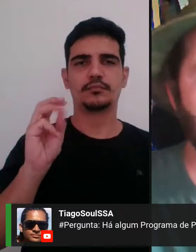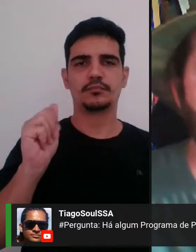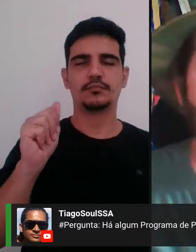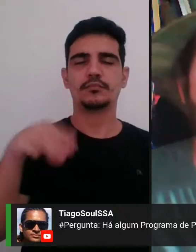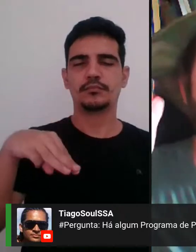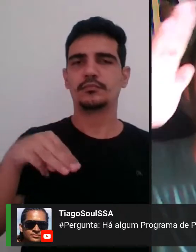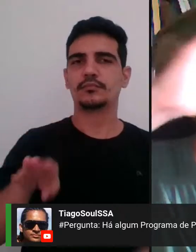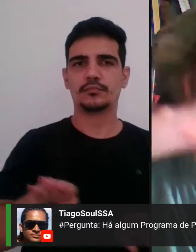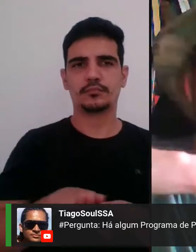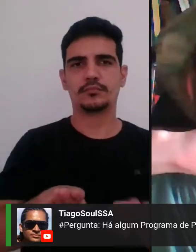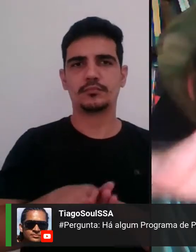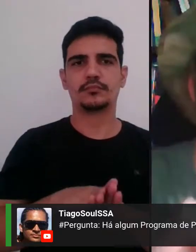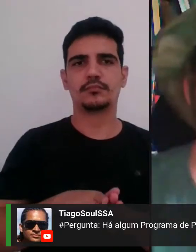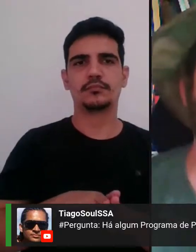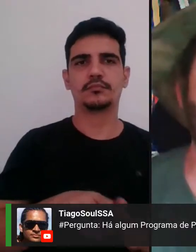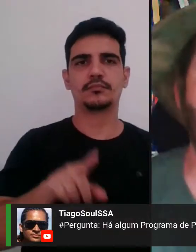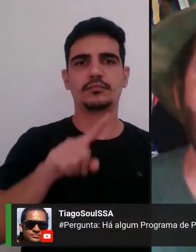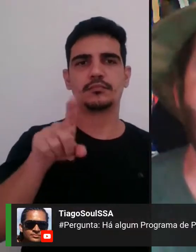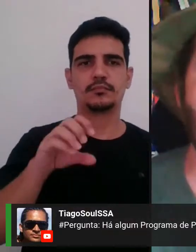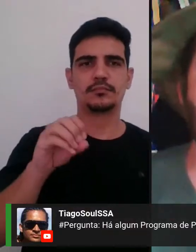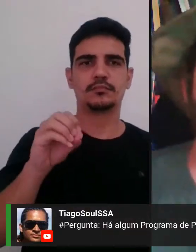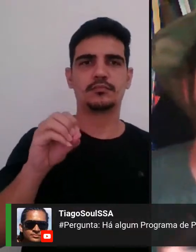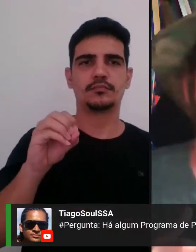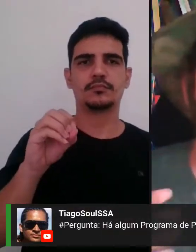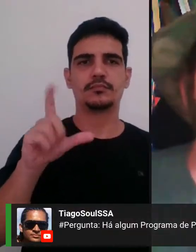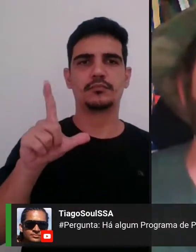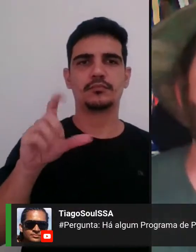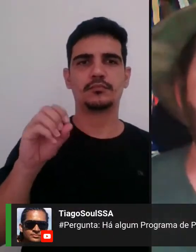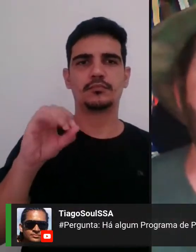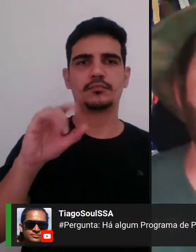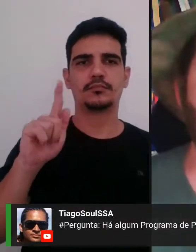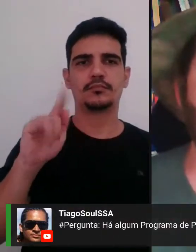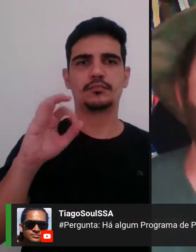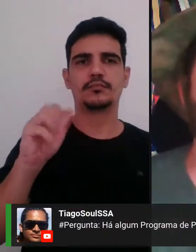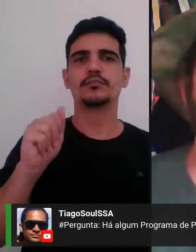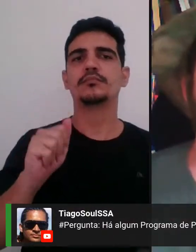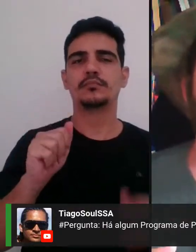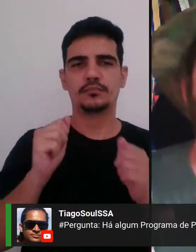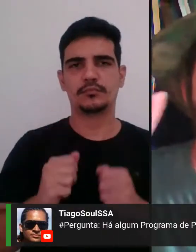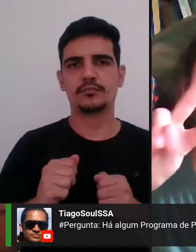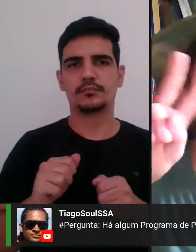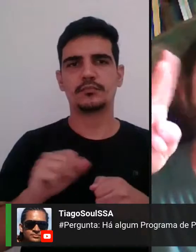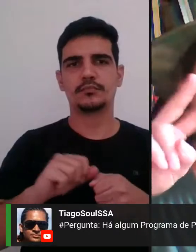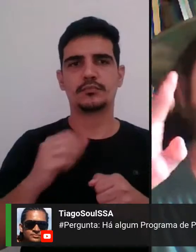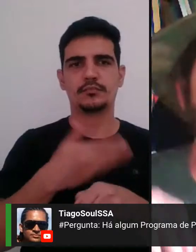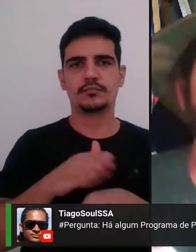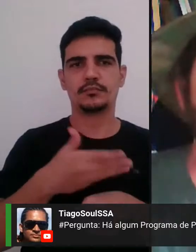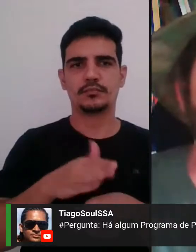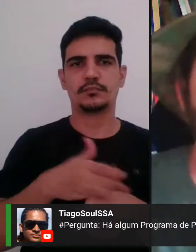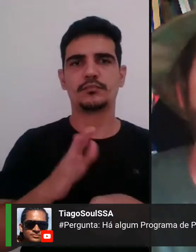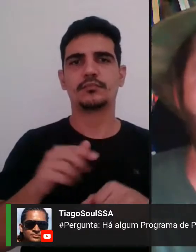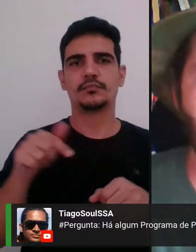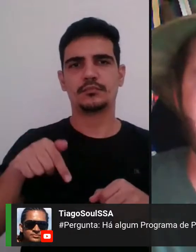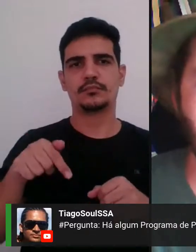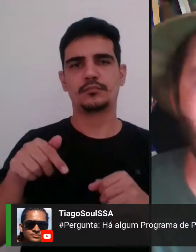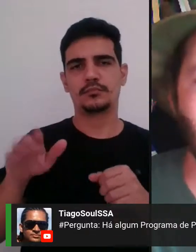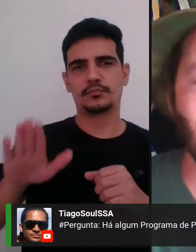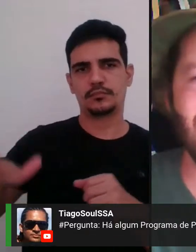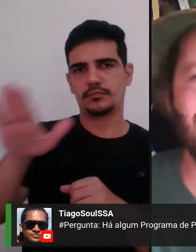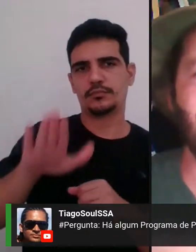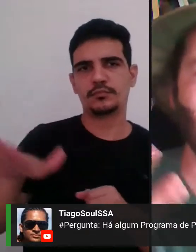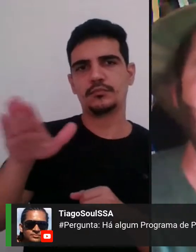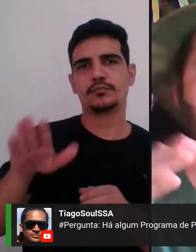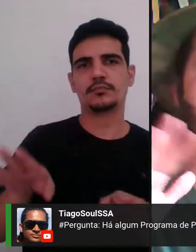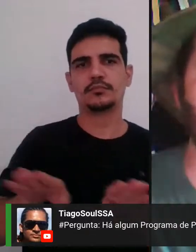zoologia, e você pode desenvolver sua pesquisa, né, a parte prática dentro dos laboratórios, porque faz parte ali dos convênios, né,